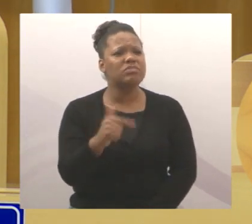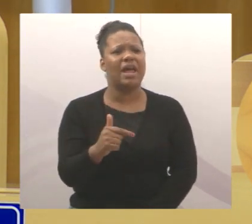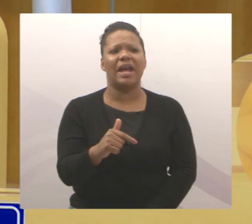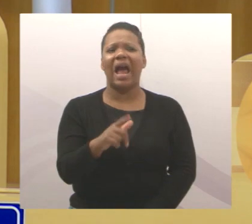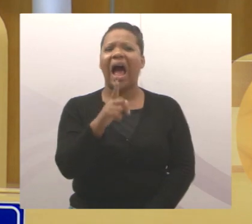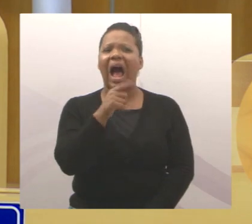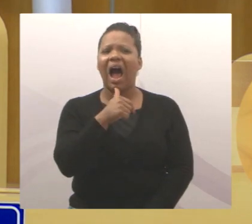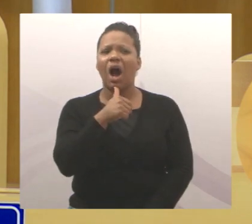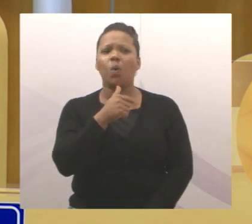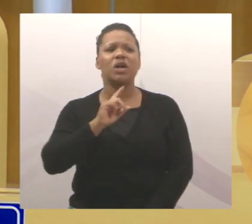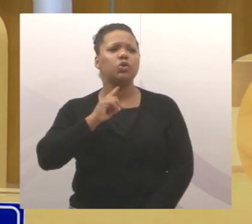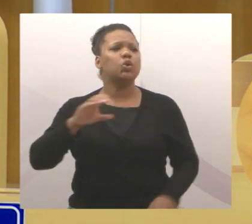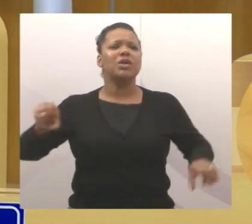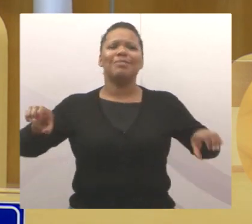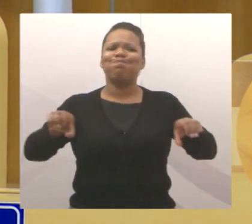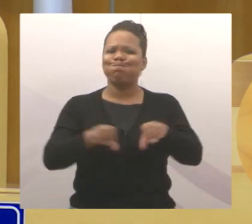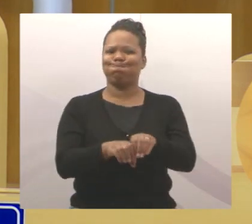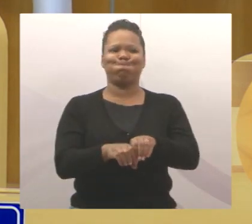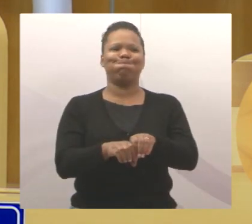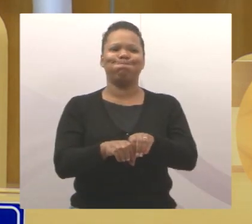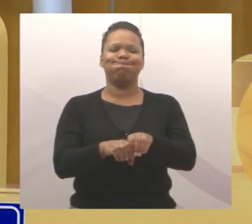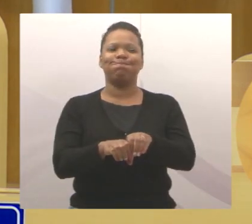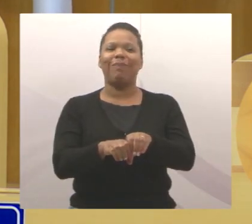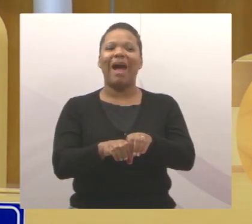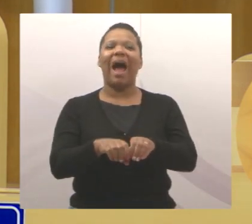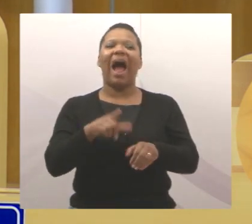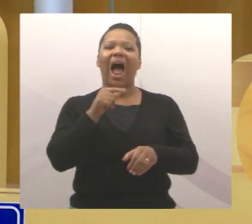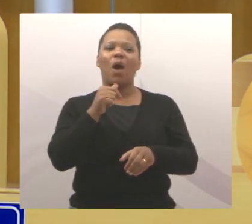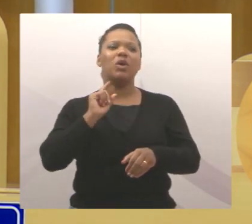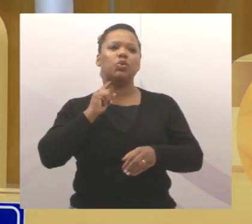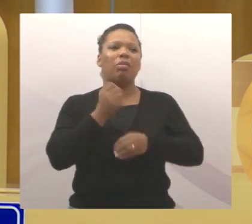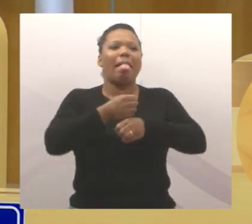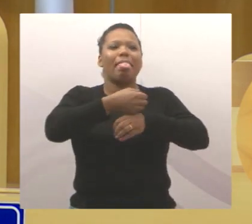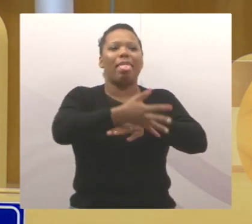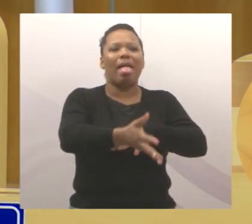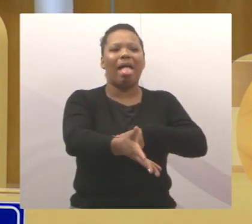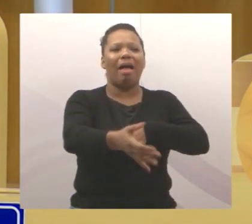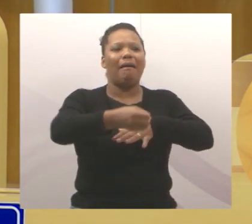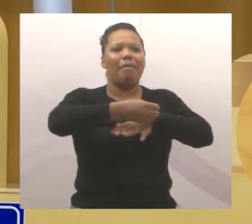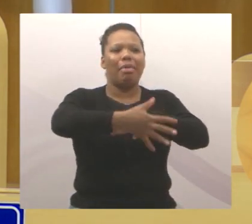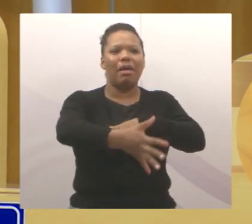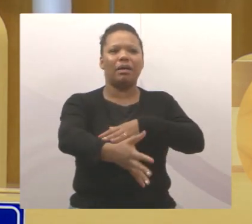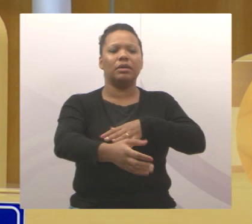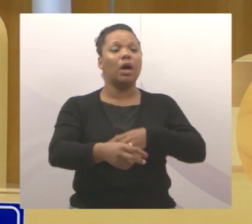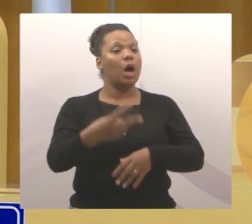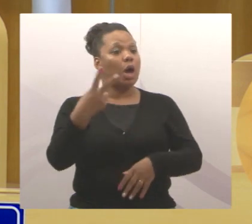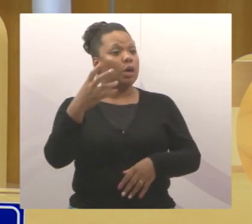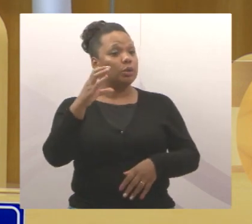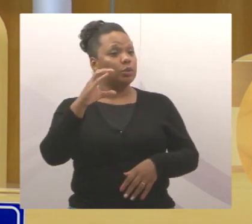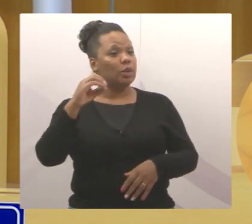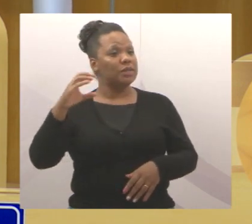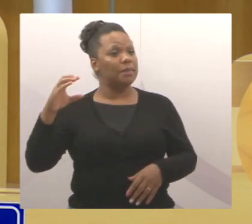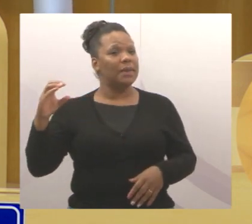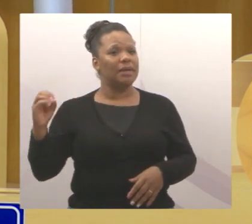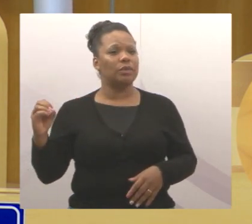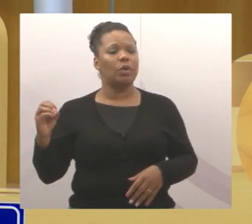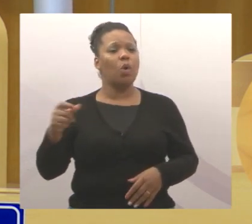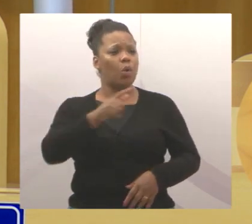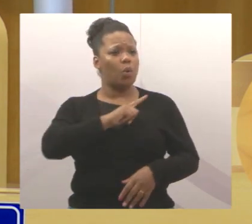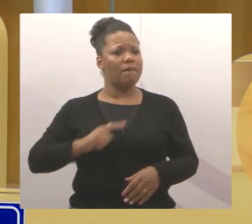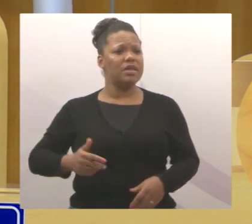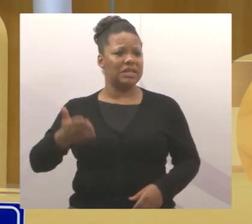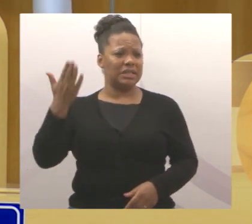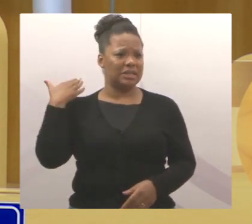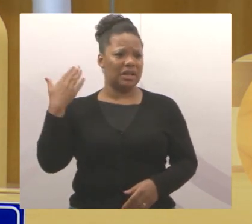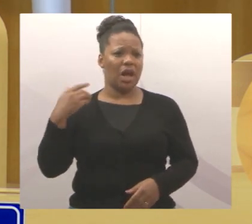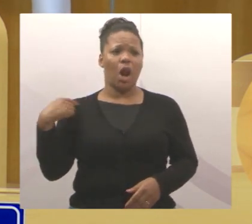do esgoto. Quase um terço da nossa população. É por isso que desde 2000, os governos